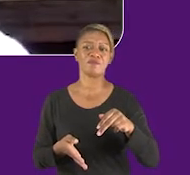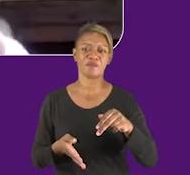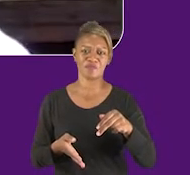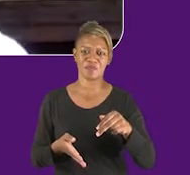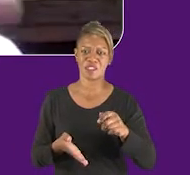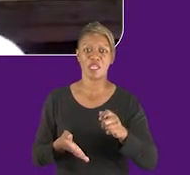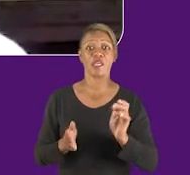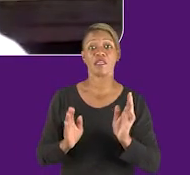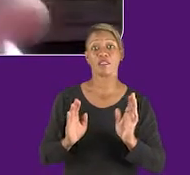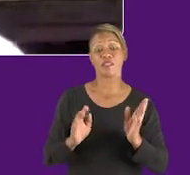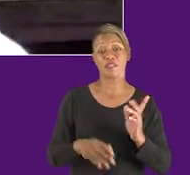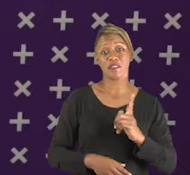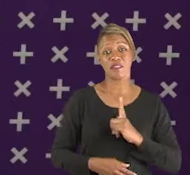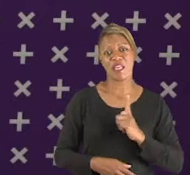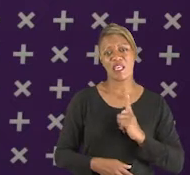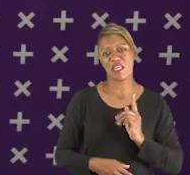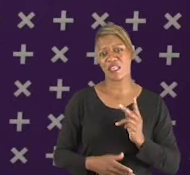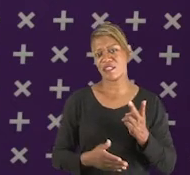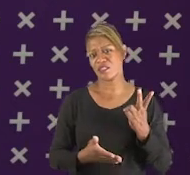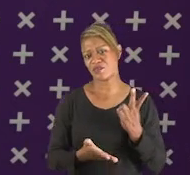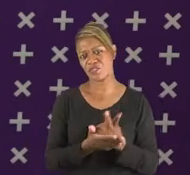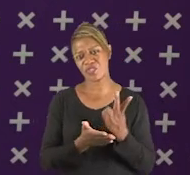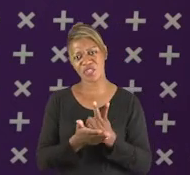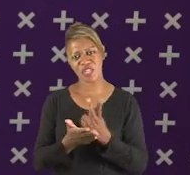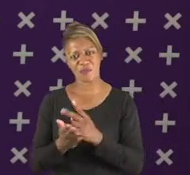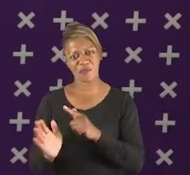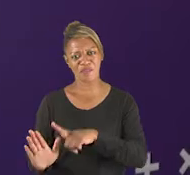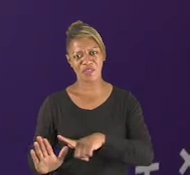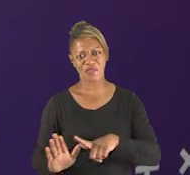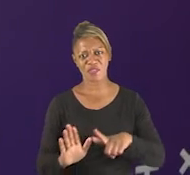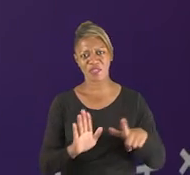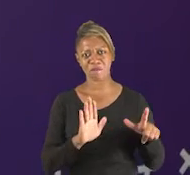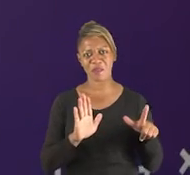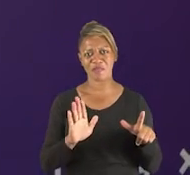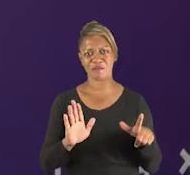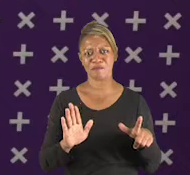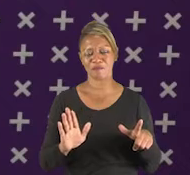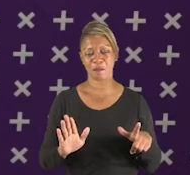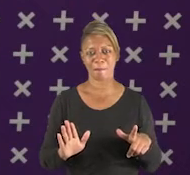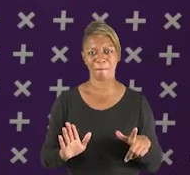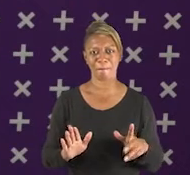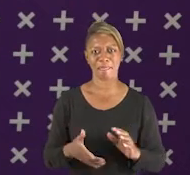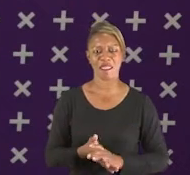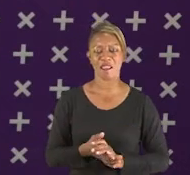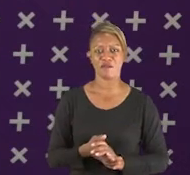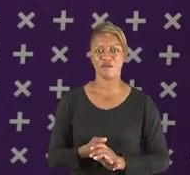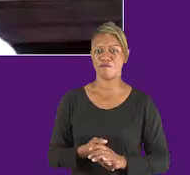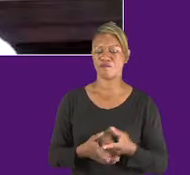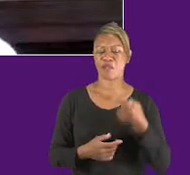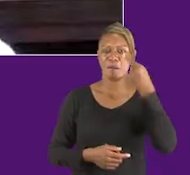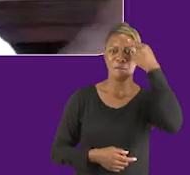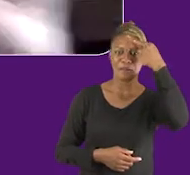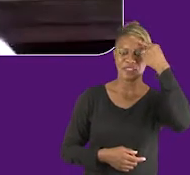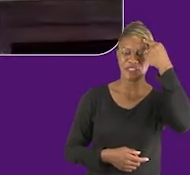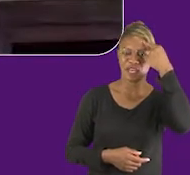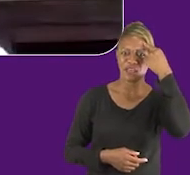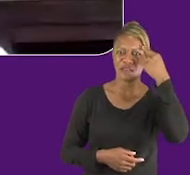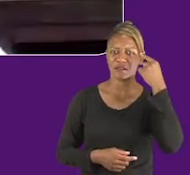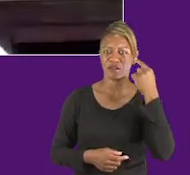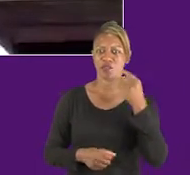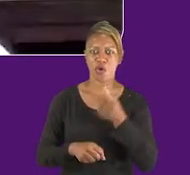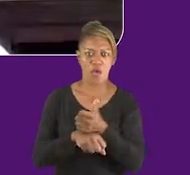que a gente sempre a toda semana a gente não tiver com um artigo dizendo um pouco sobre o pensamento do Design